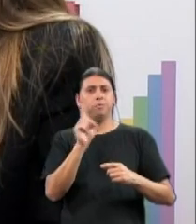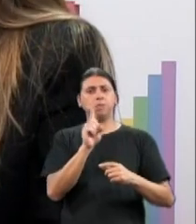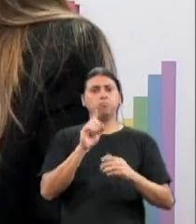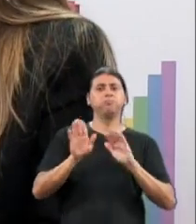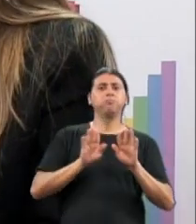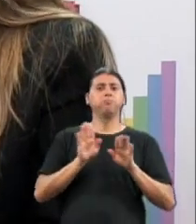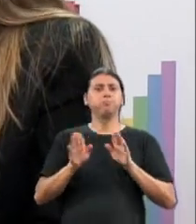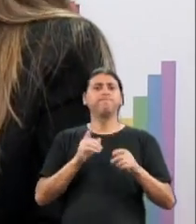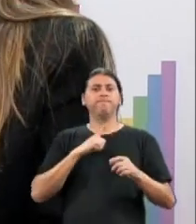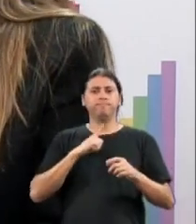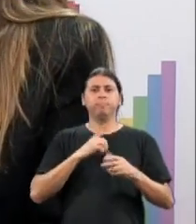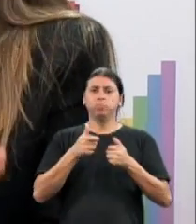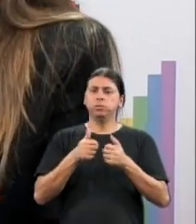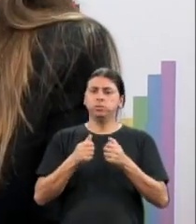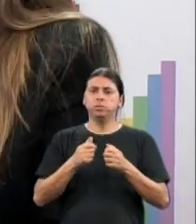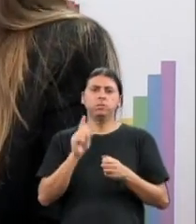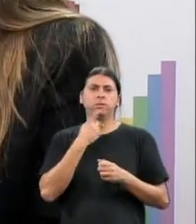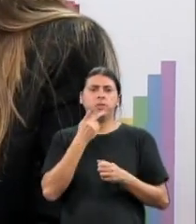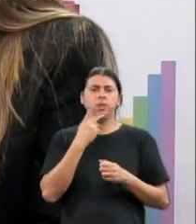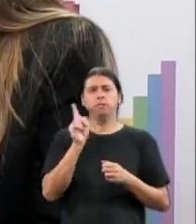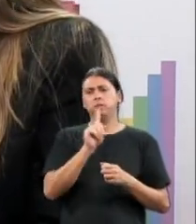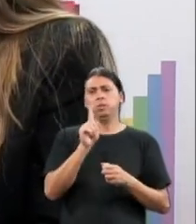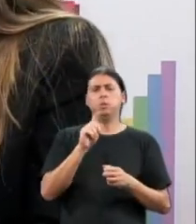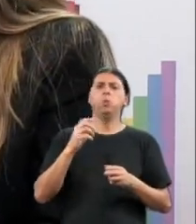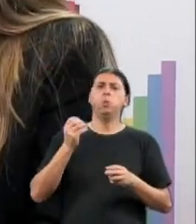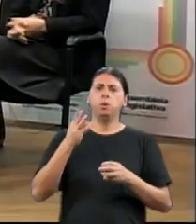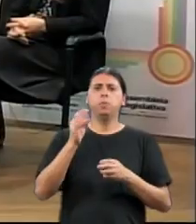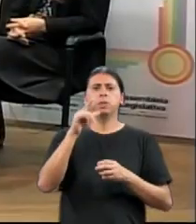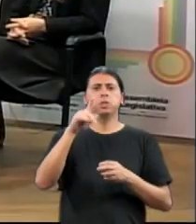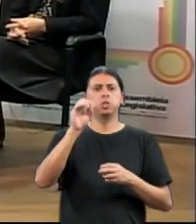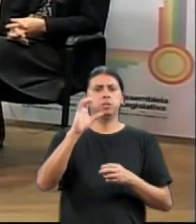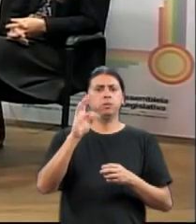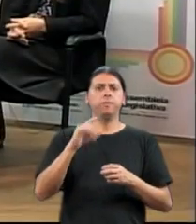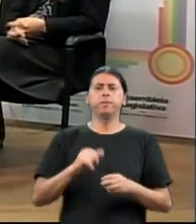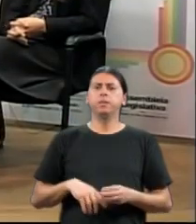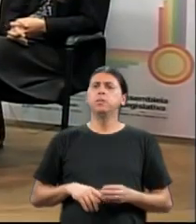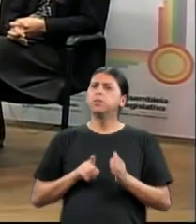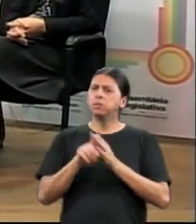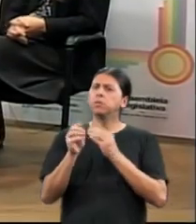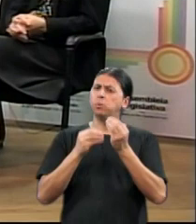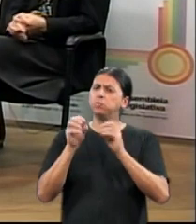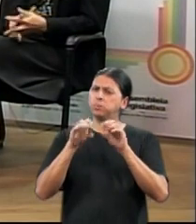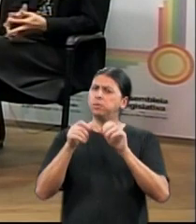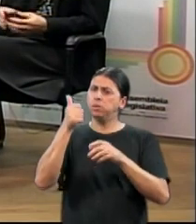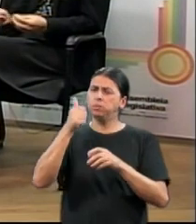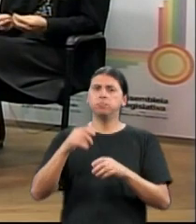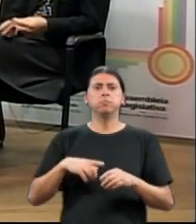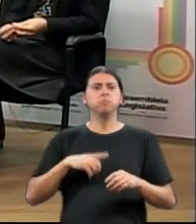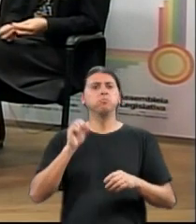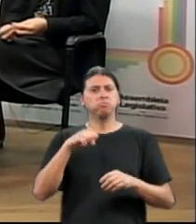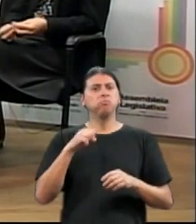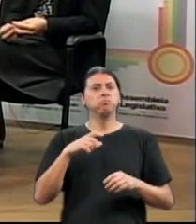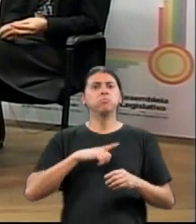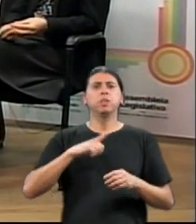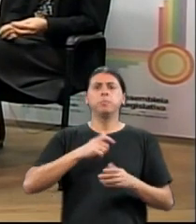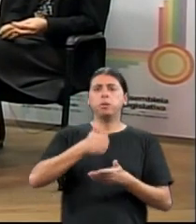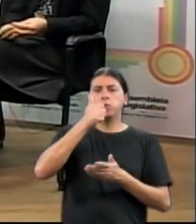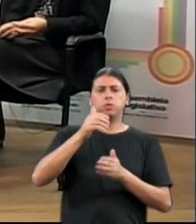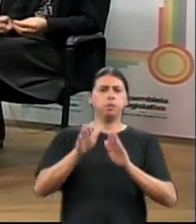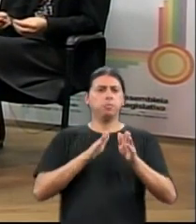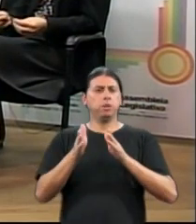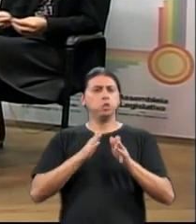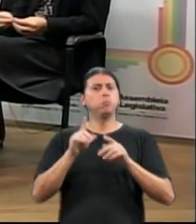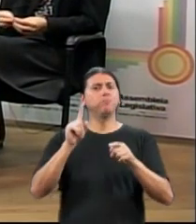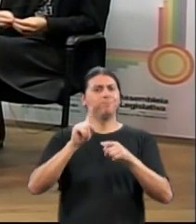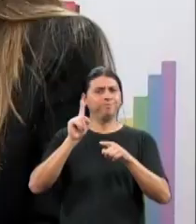tenho dispositivo, eu tenho um aplicativo. Ou seja, como ensinar melhor seria... O melhor vai depender nesse sentido,